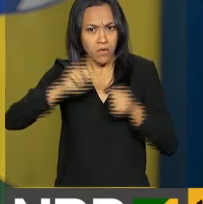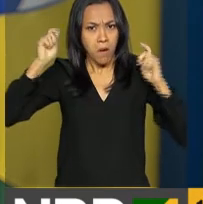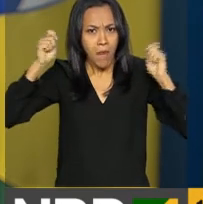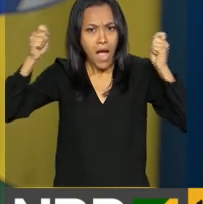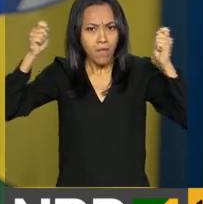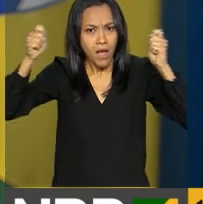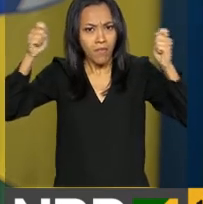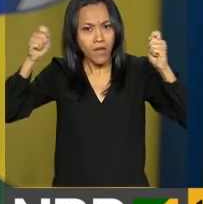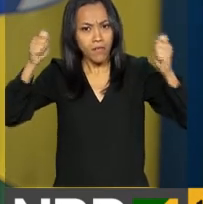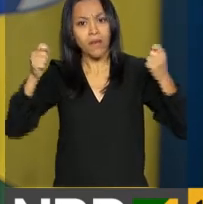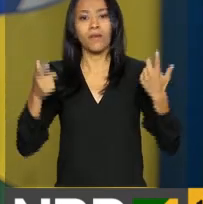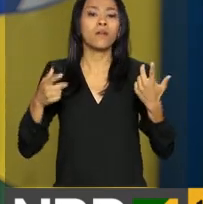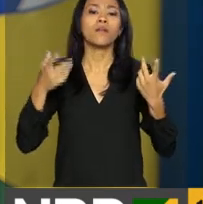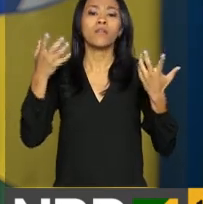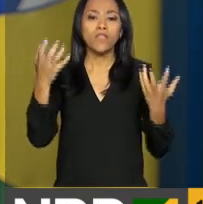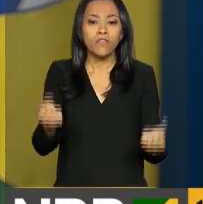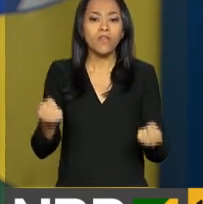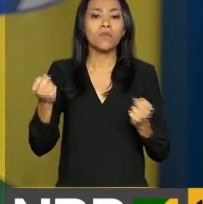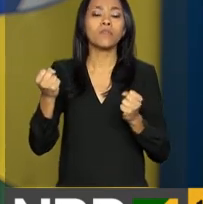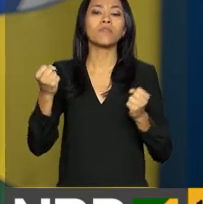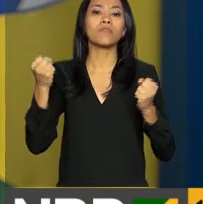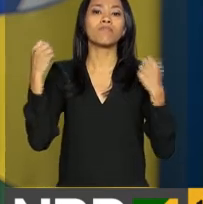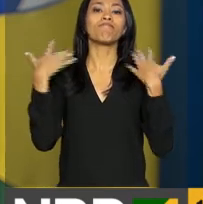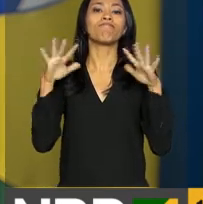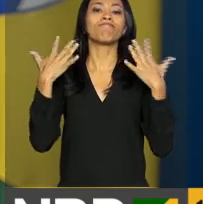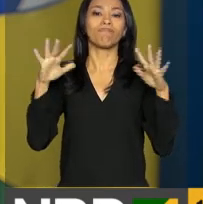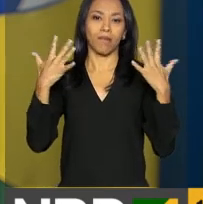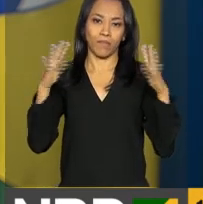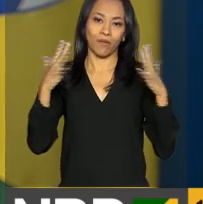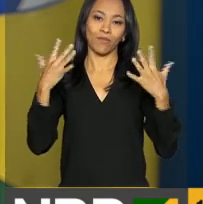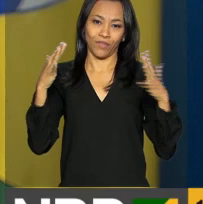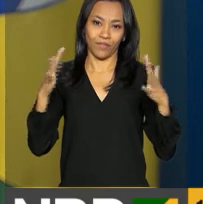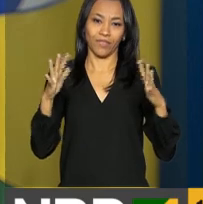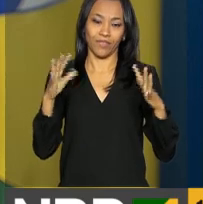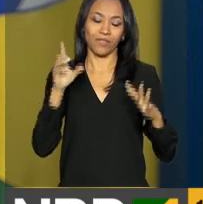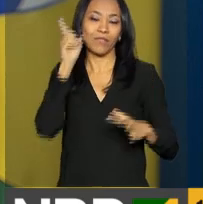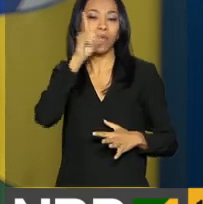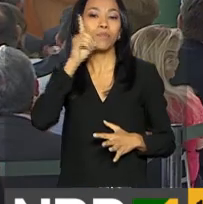vamos aplaudir os deputados e senadores que vão aprovar a Previdência.